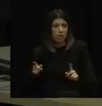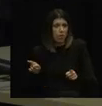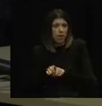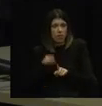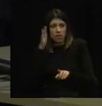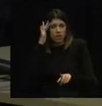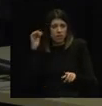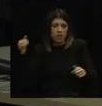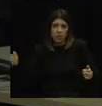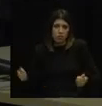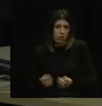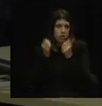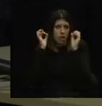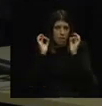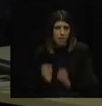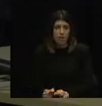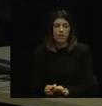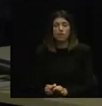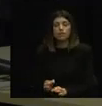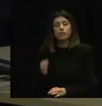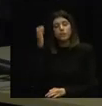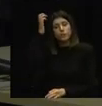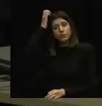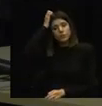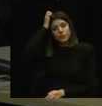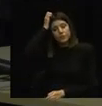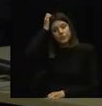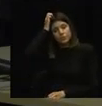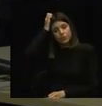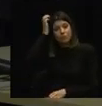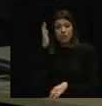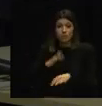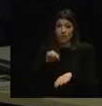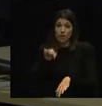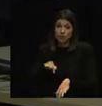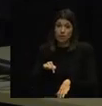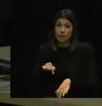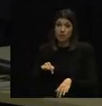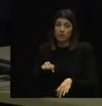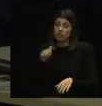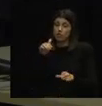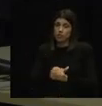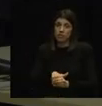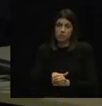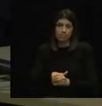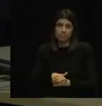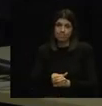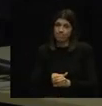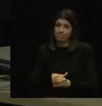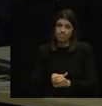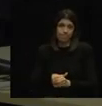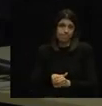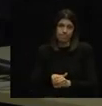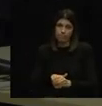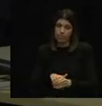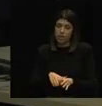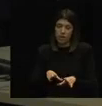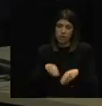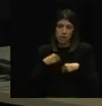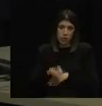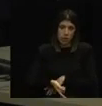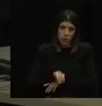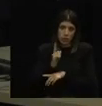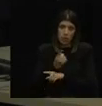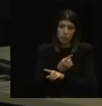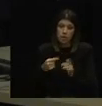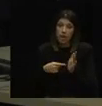contrariam as propostas que apresentamos e defendemos há anos, razão pela qual não acompanhamos este orçamento e as grandes opções do plano, porque